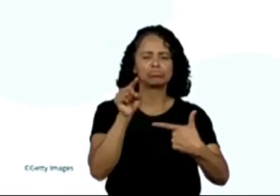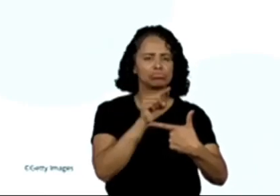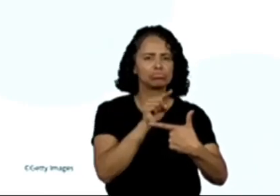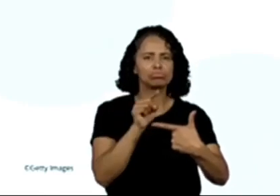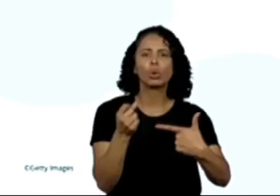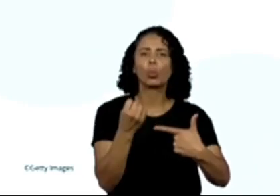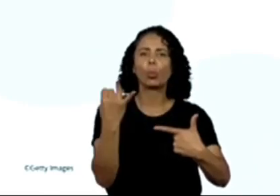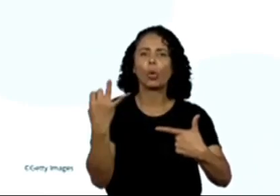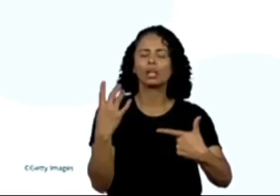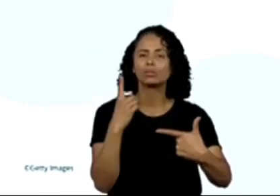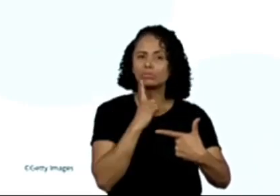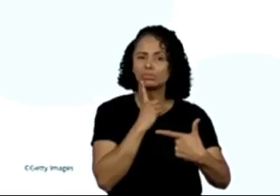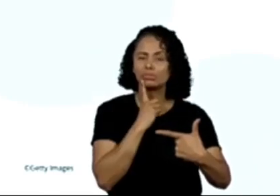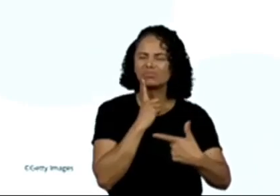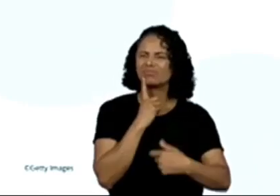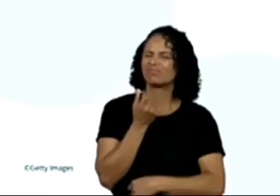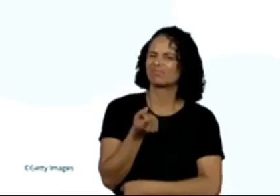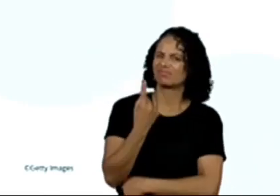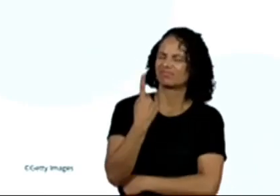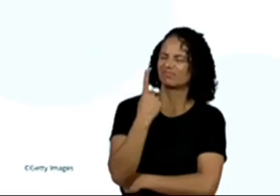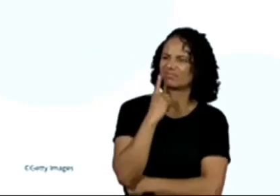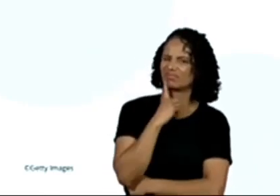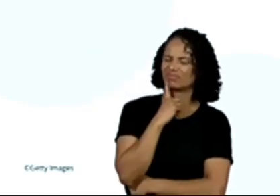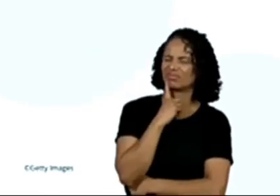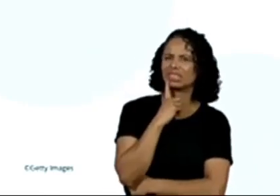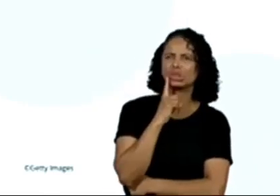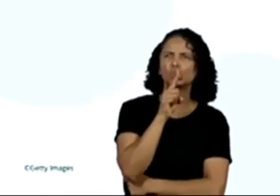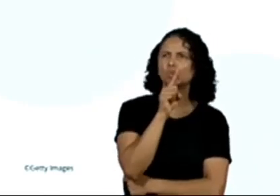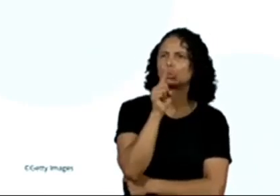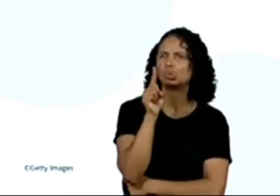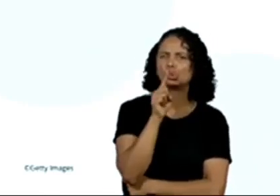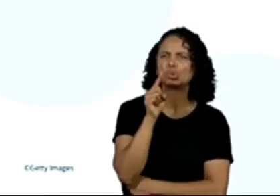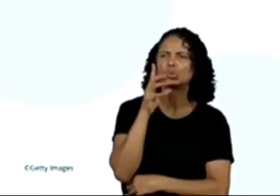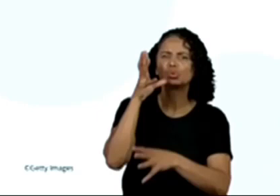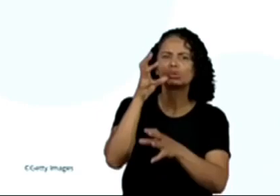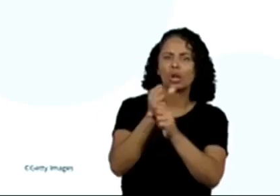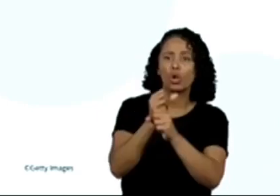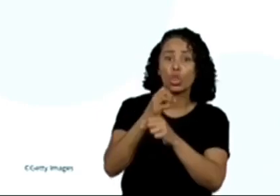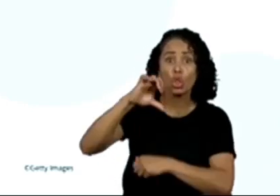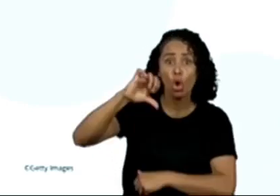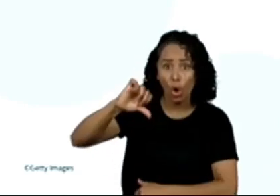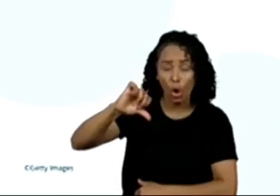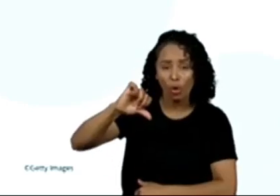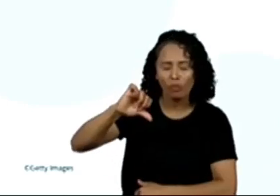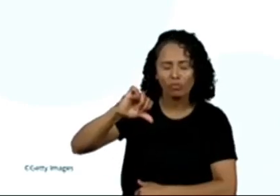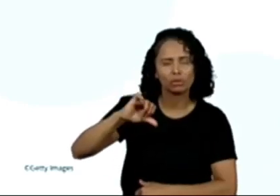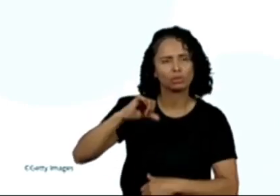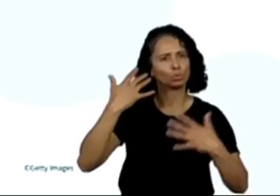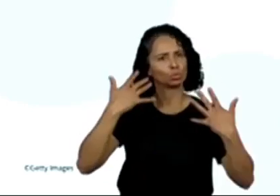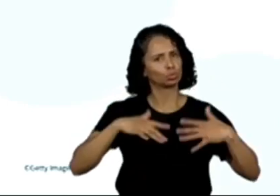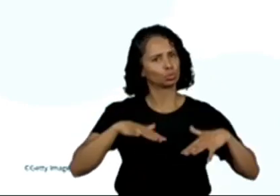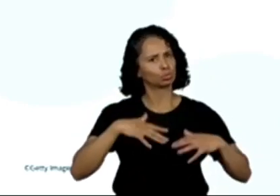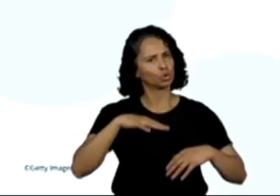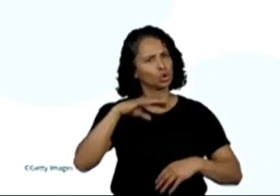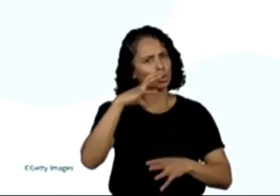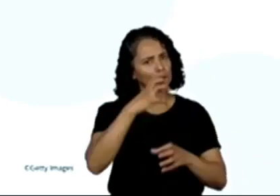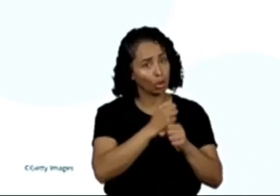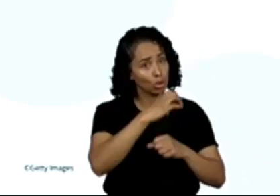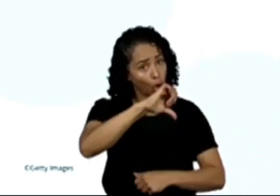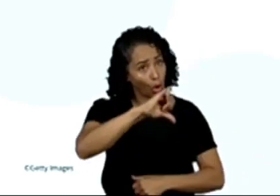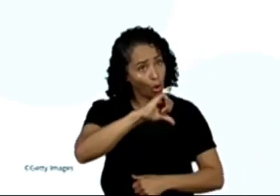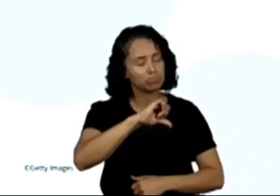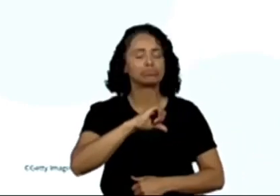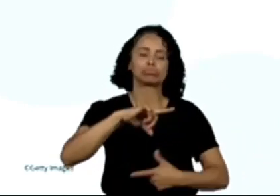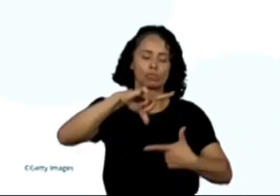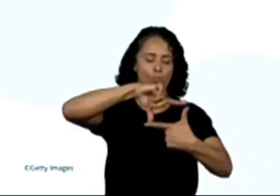inteira dividida em 3, 6, 9 partes. 9 partes? É, tem 9 partes. Isso aí, então tem uma aqui,